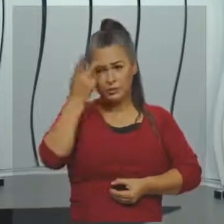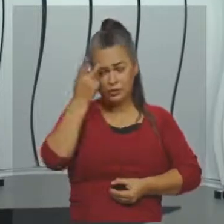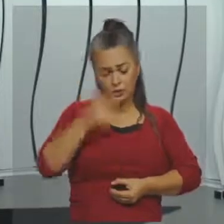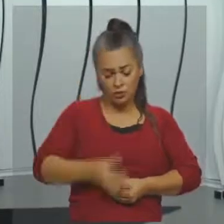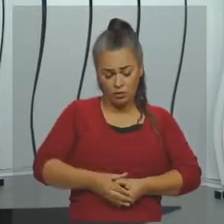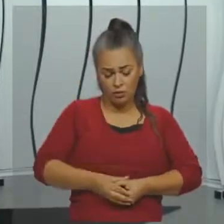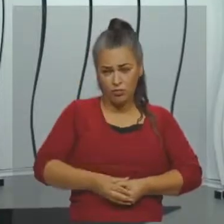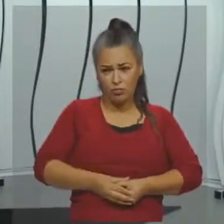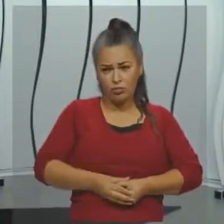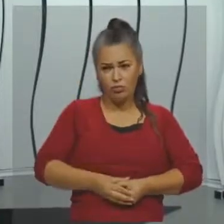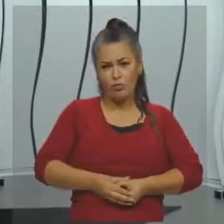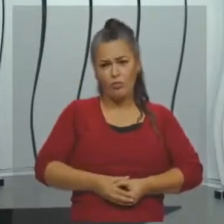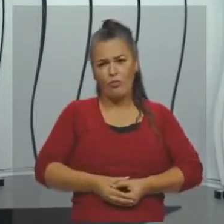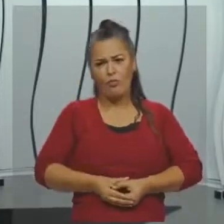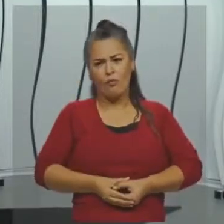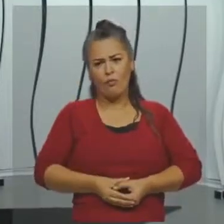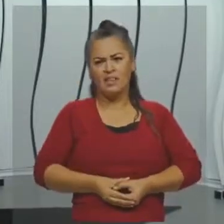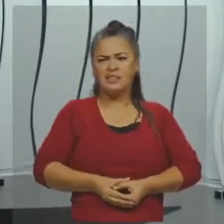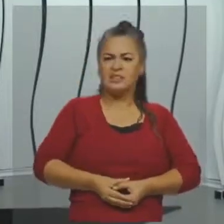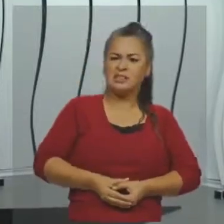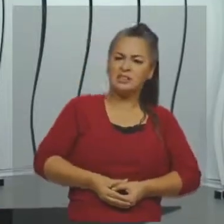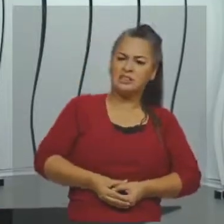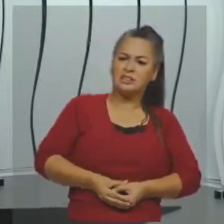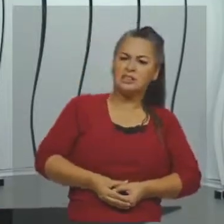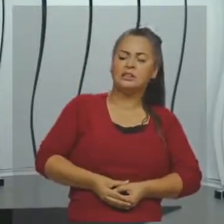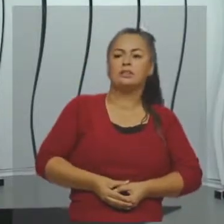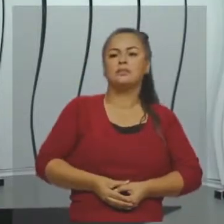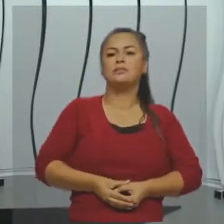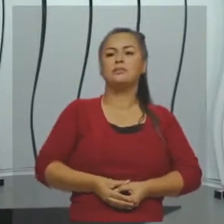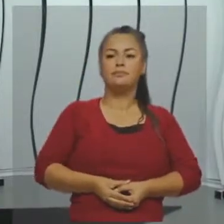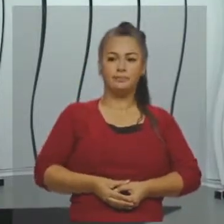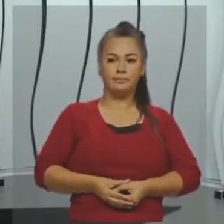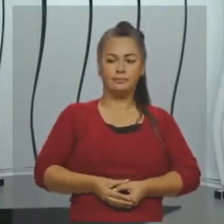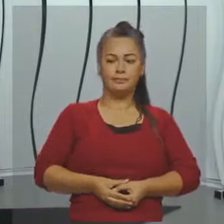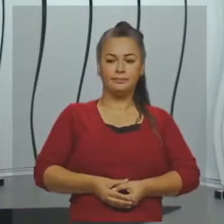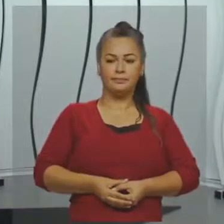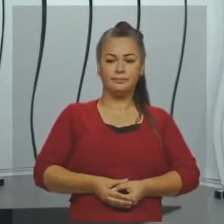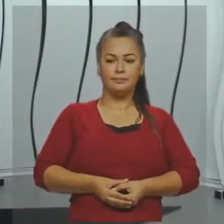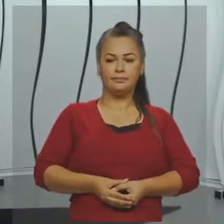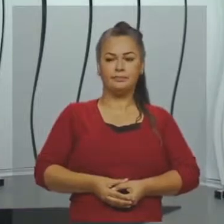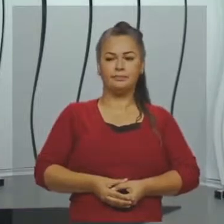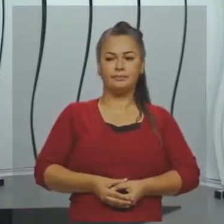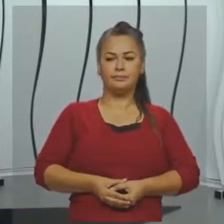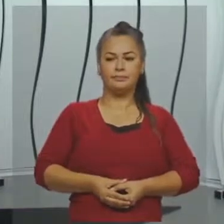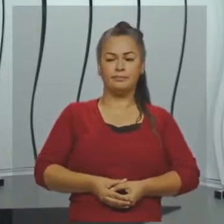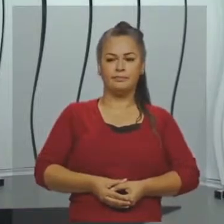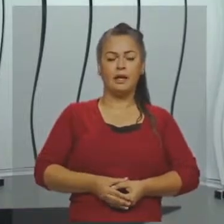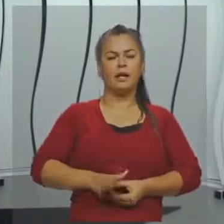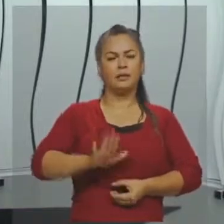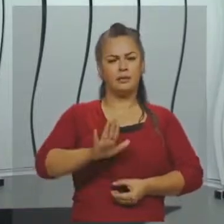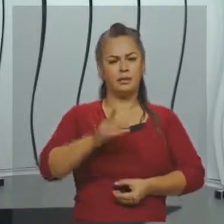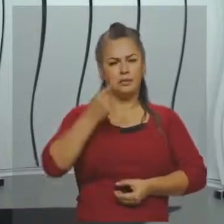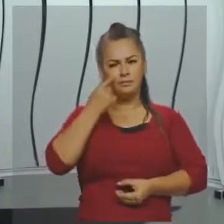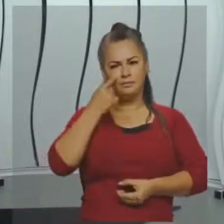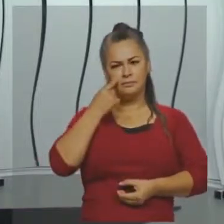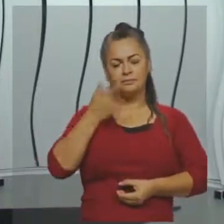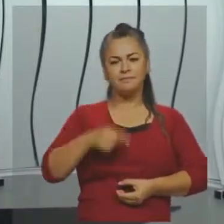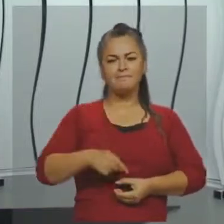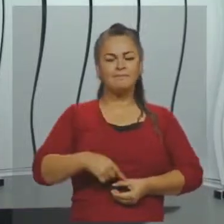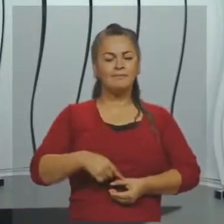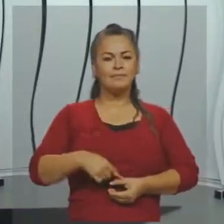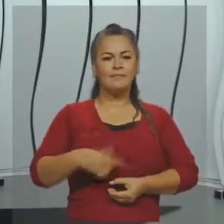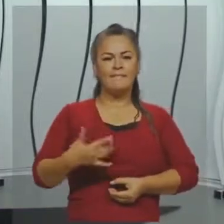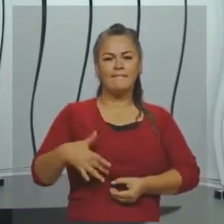ml. Algumas um pouco mais, algumas um pouco menos. Aí, levando em consideração esse número, aí chega uma hora que